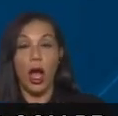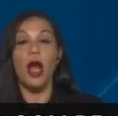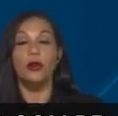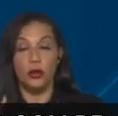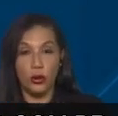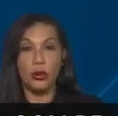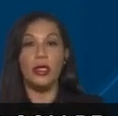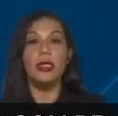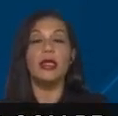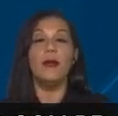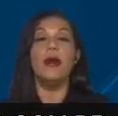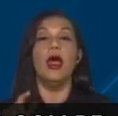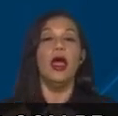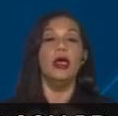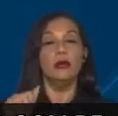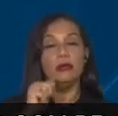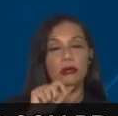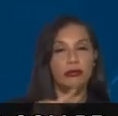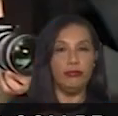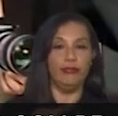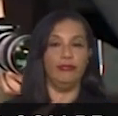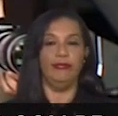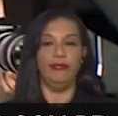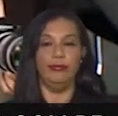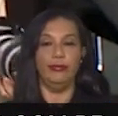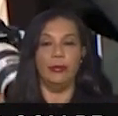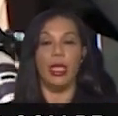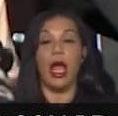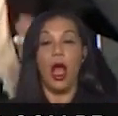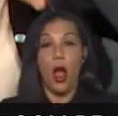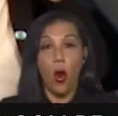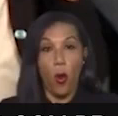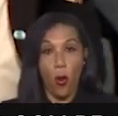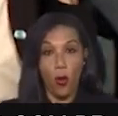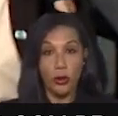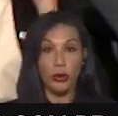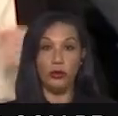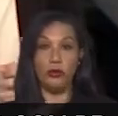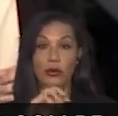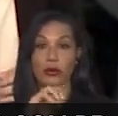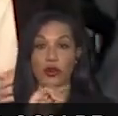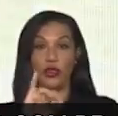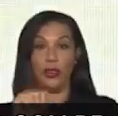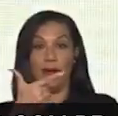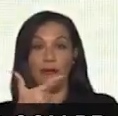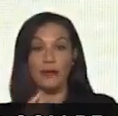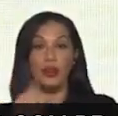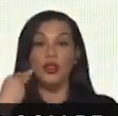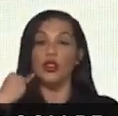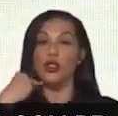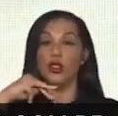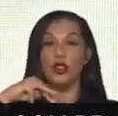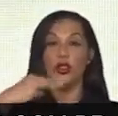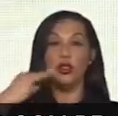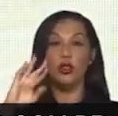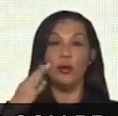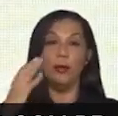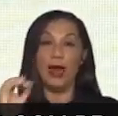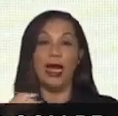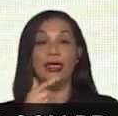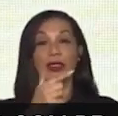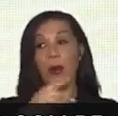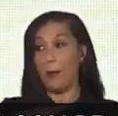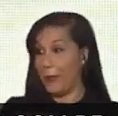incompletos e também para gestantes. A partir deste dia 20 de março, presidente, 700